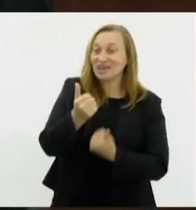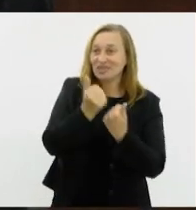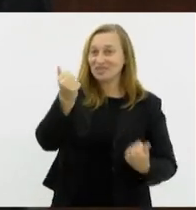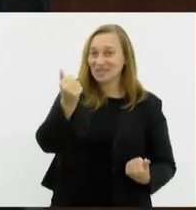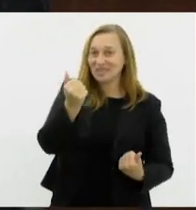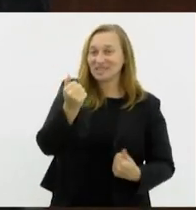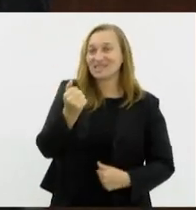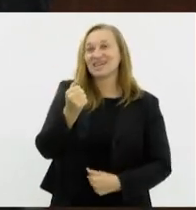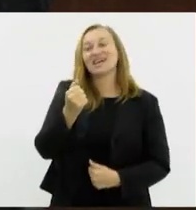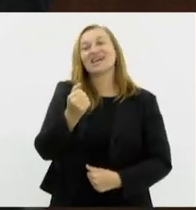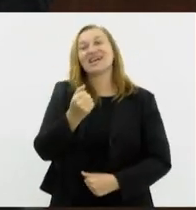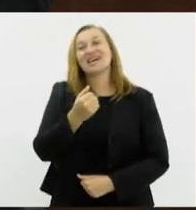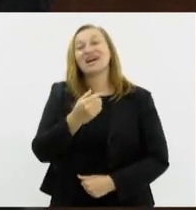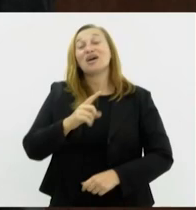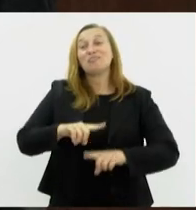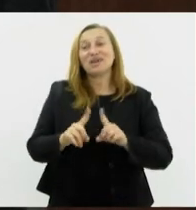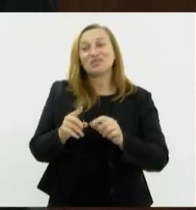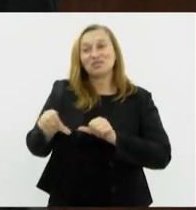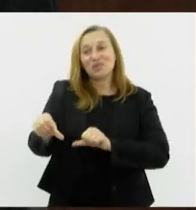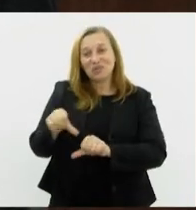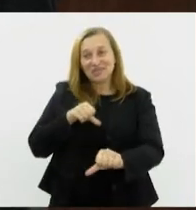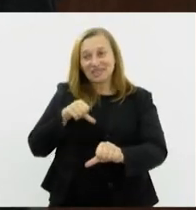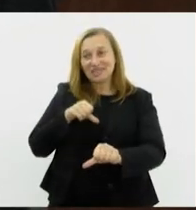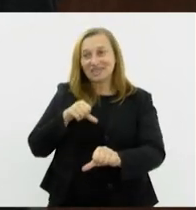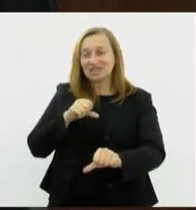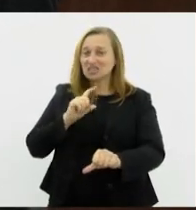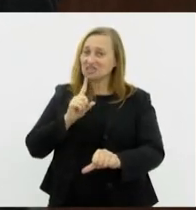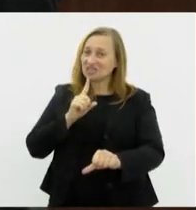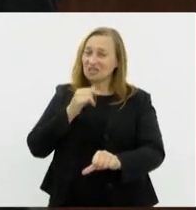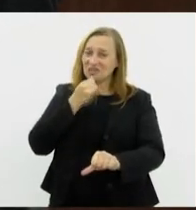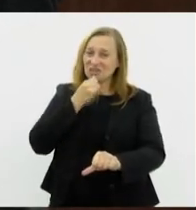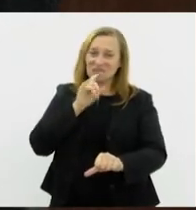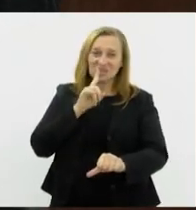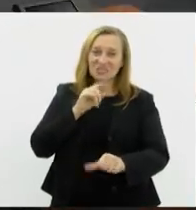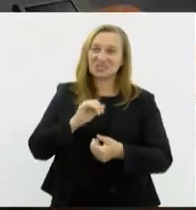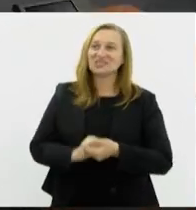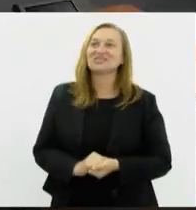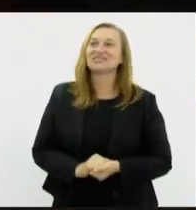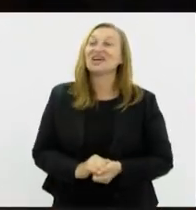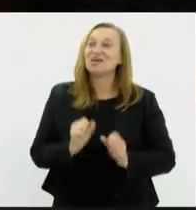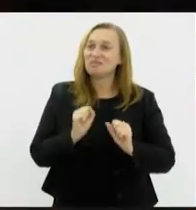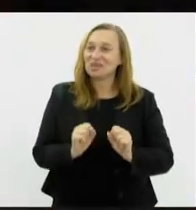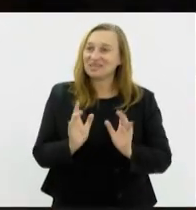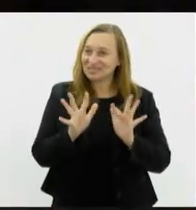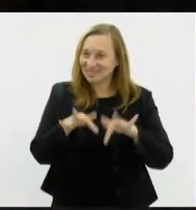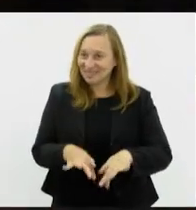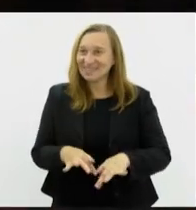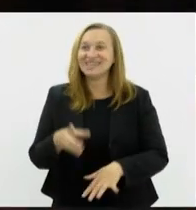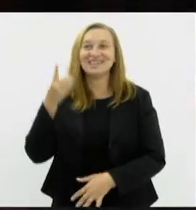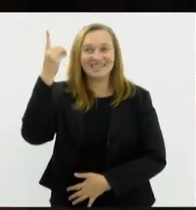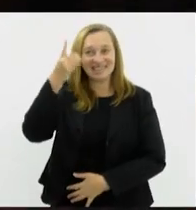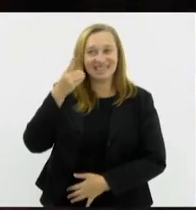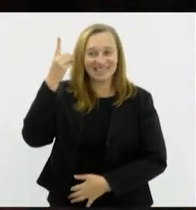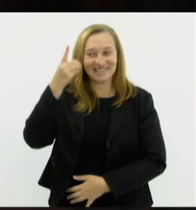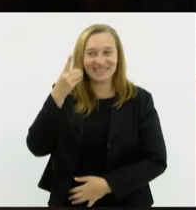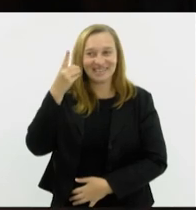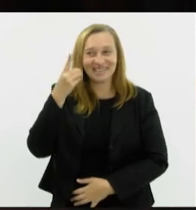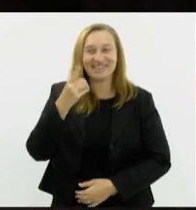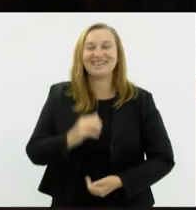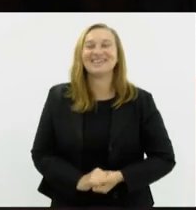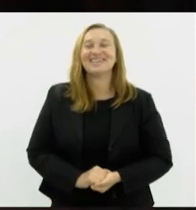Mas também, se for ao contrário, não ficarei triste. Podemos concluir? Deputada, só um